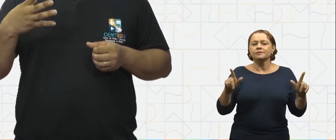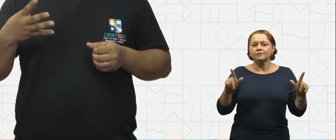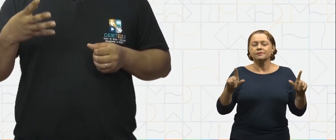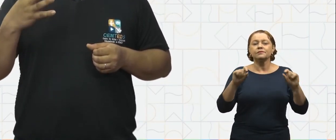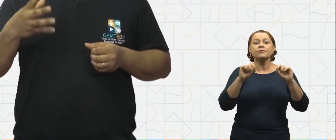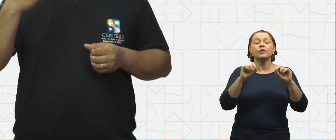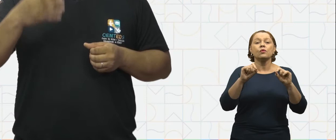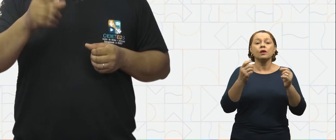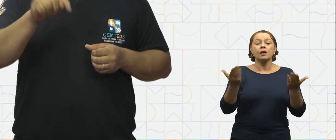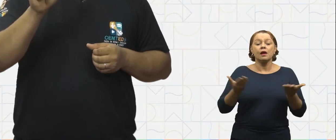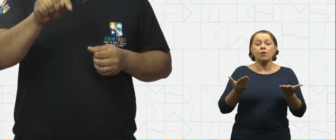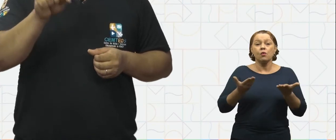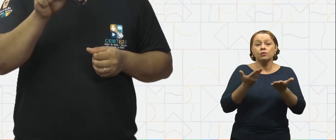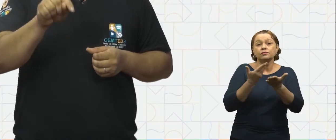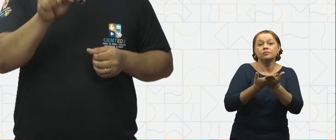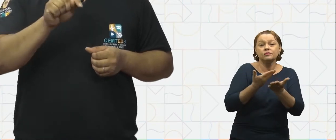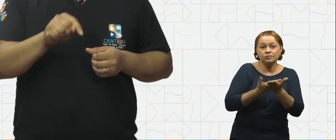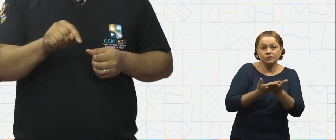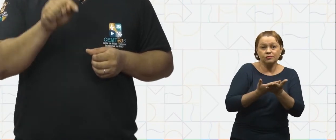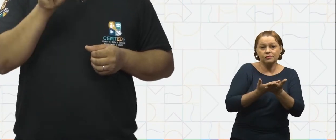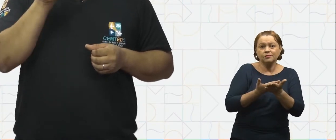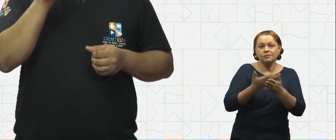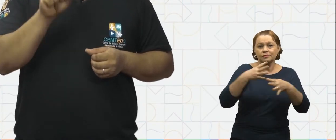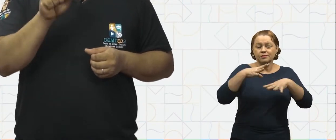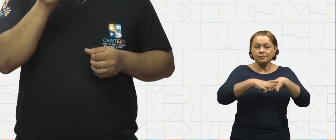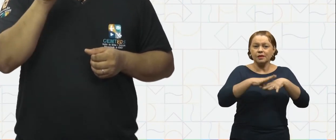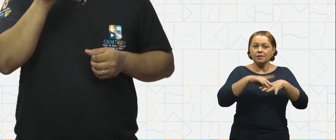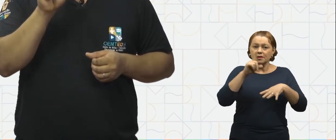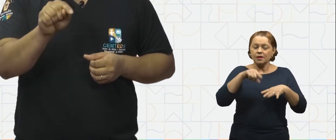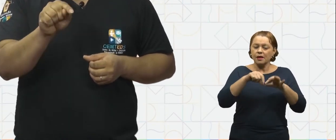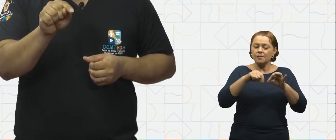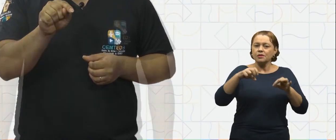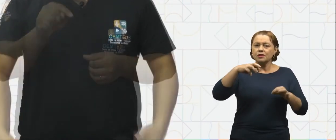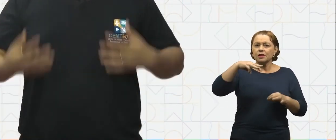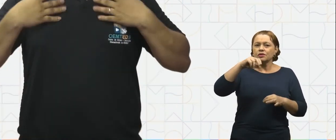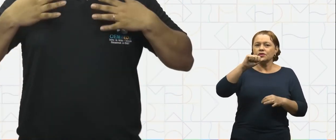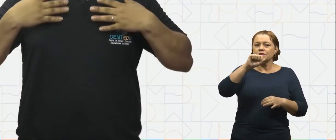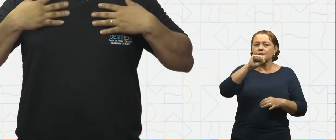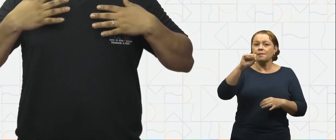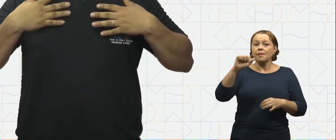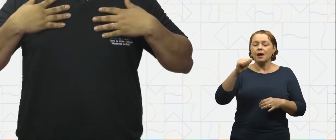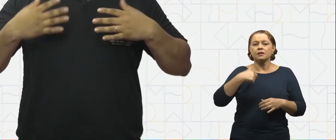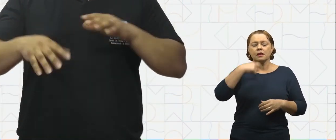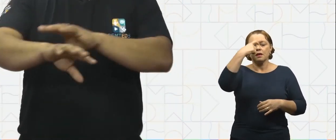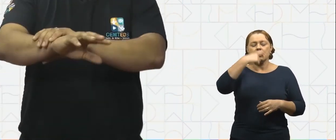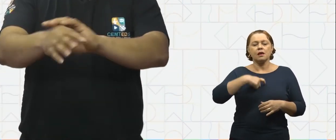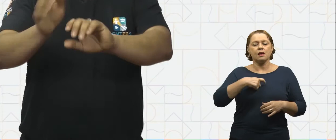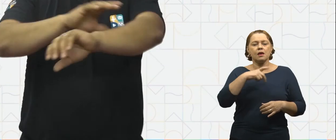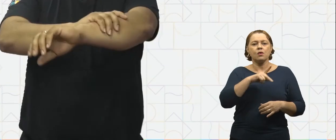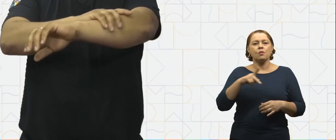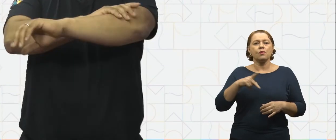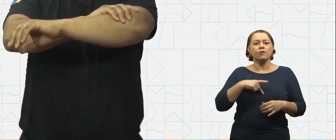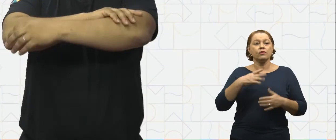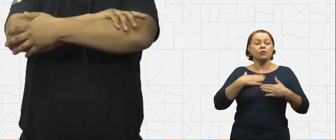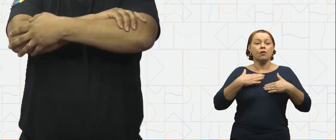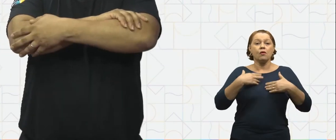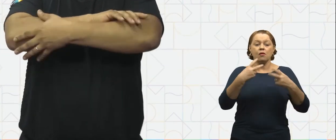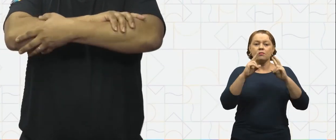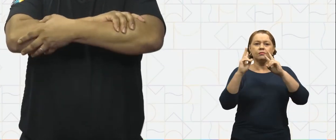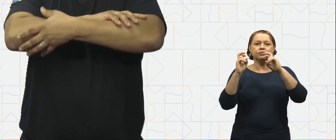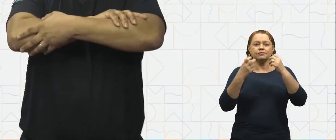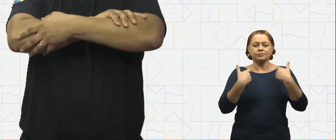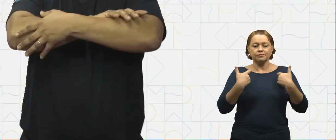nós estamos vendo aqui hoje, na aula de hoje, é a medida de massa. Eu, professor Alexandre, observe bem, eu